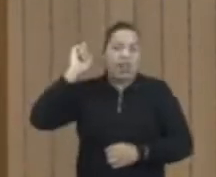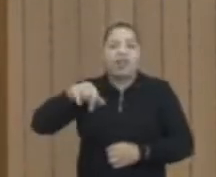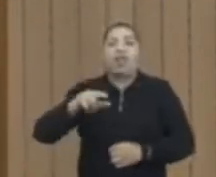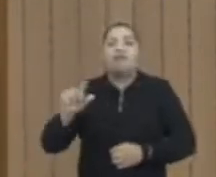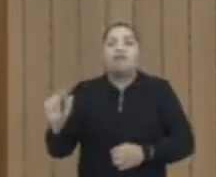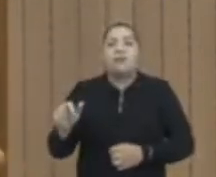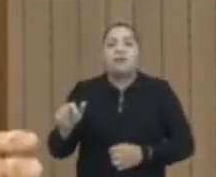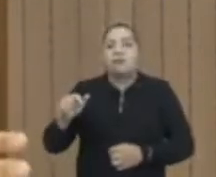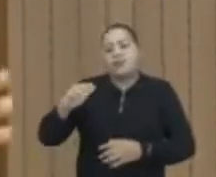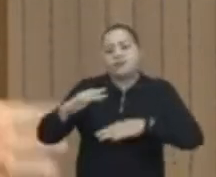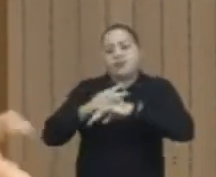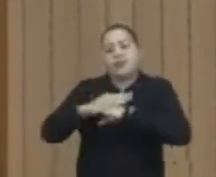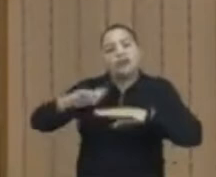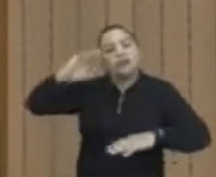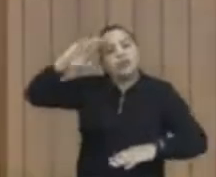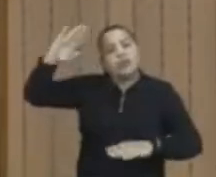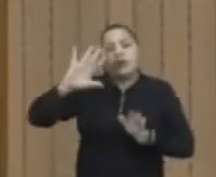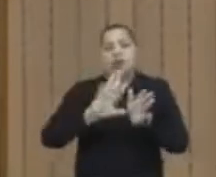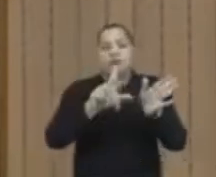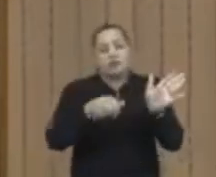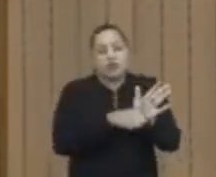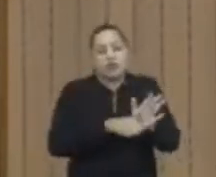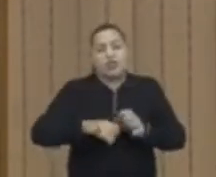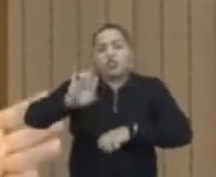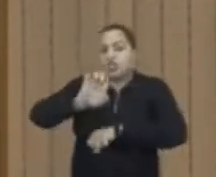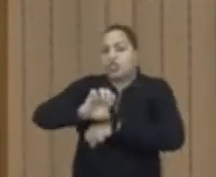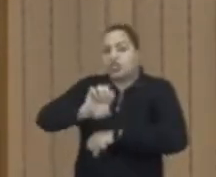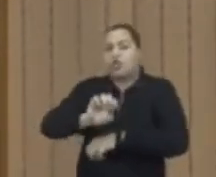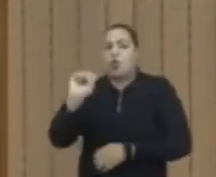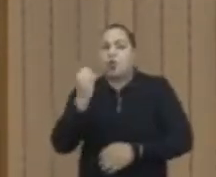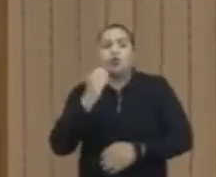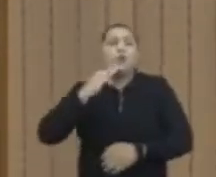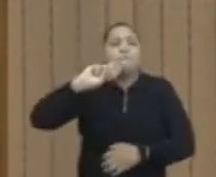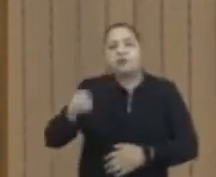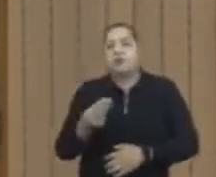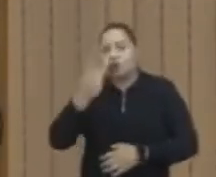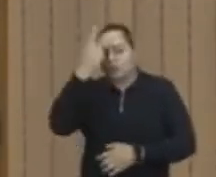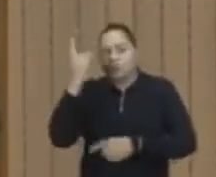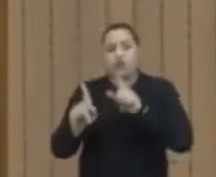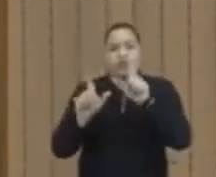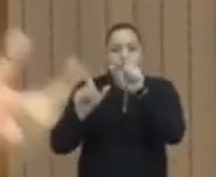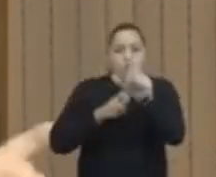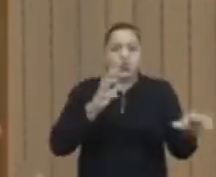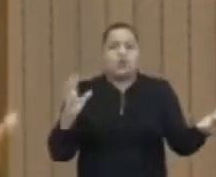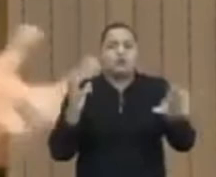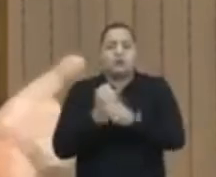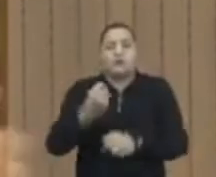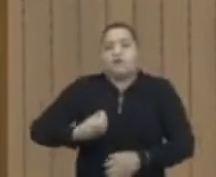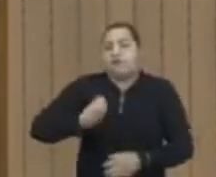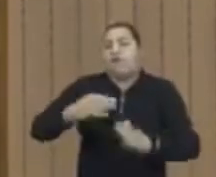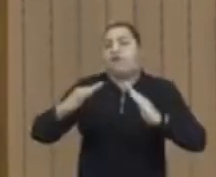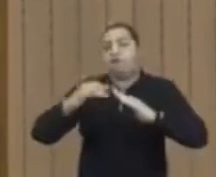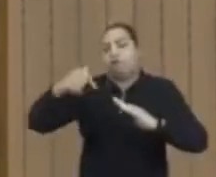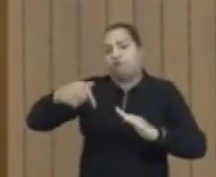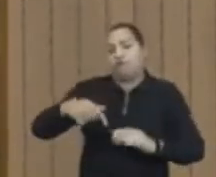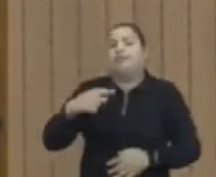2 milhões de habitantes e um estado de 8 milhões de habitantes, uma complexidade muito grande, né? Então, temos desafios imensos